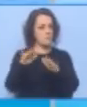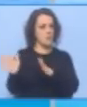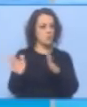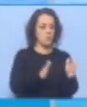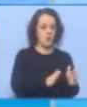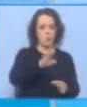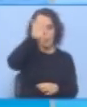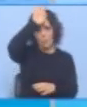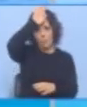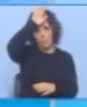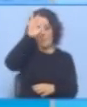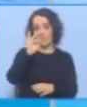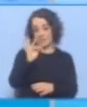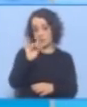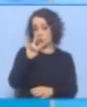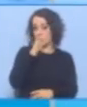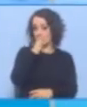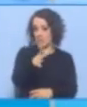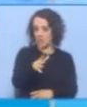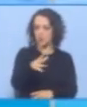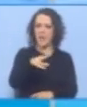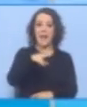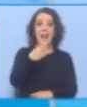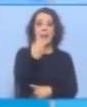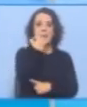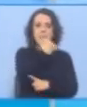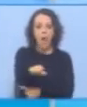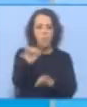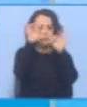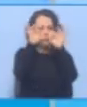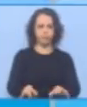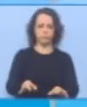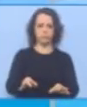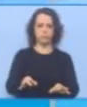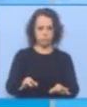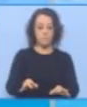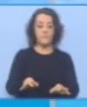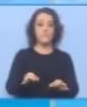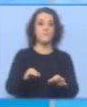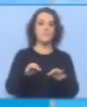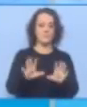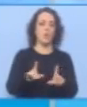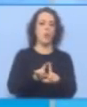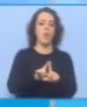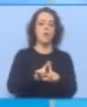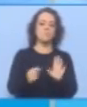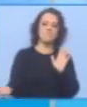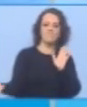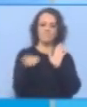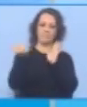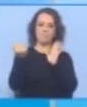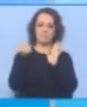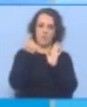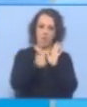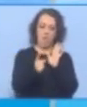Papa Francisco disse um não absoluto à pena de morte. Isto não se verifica... Fazendo portanto, disso também, doutrina, não é? Que está aí também uma... E, portanto,